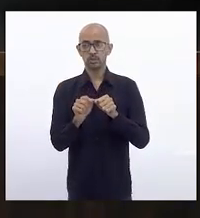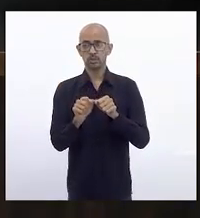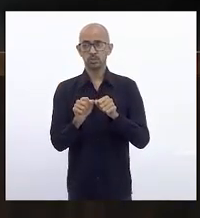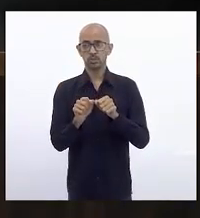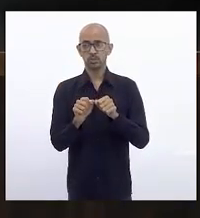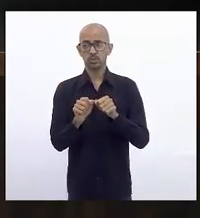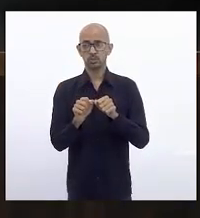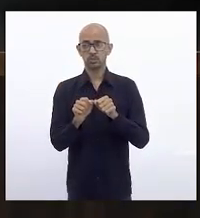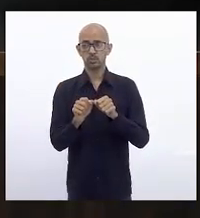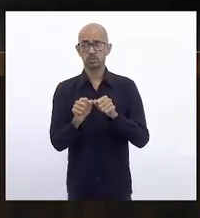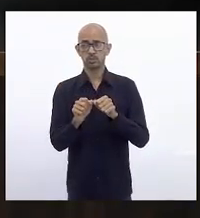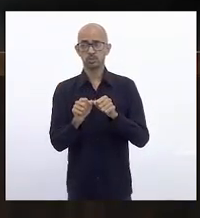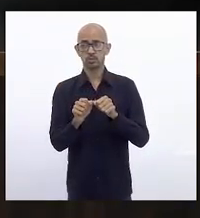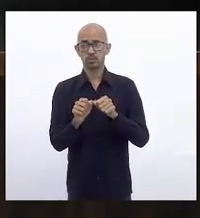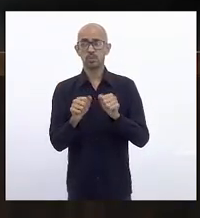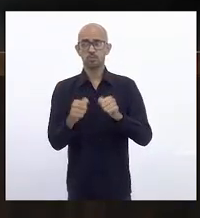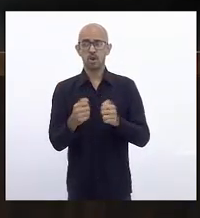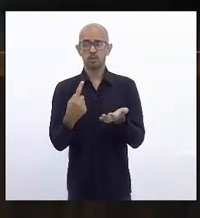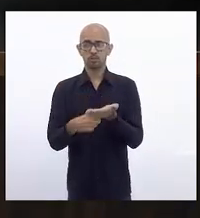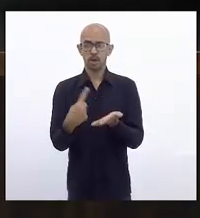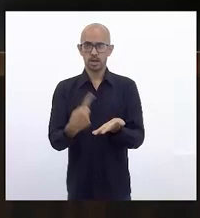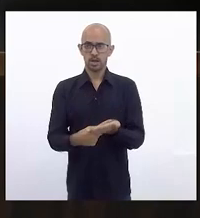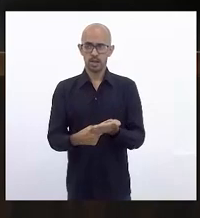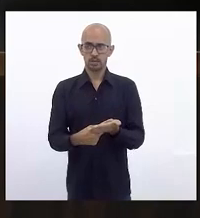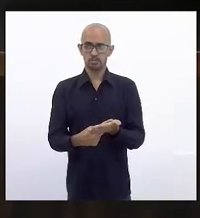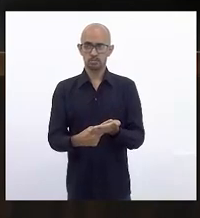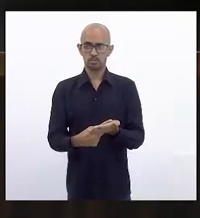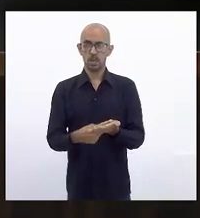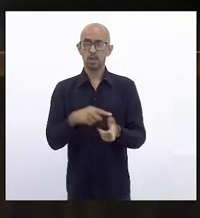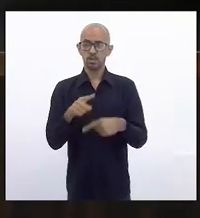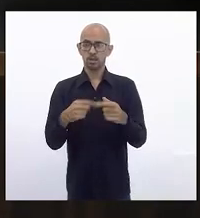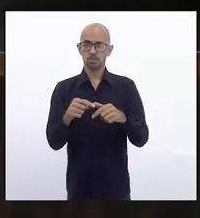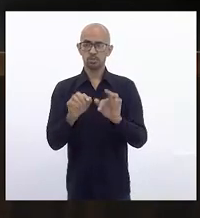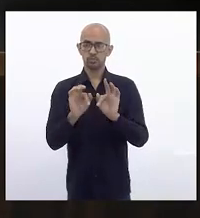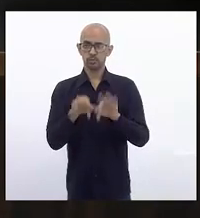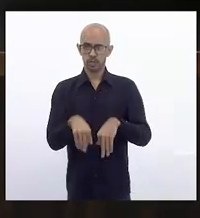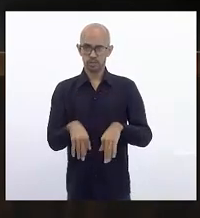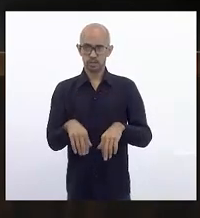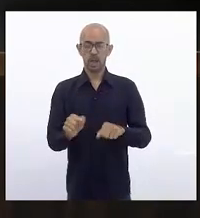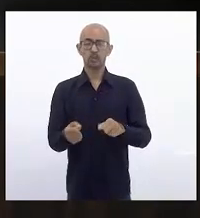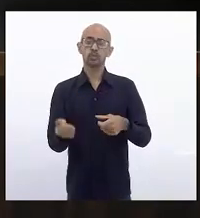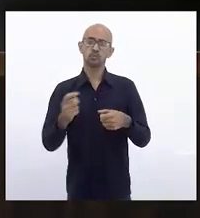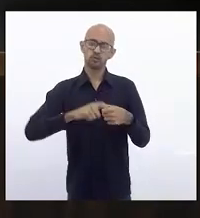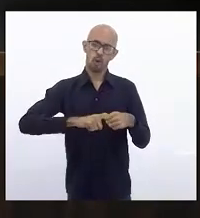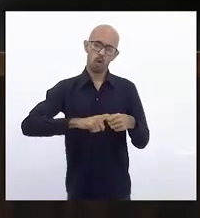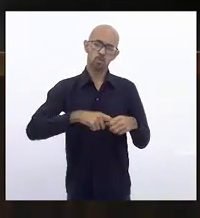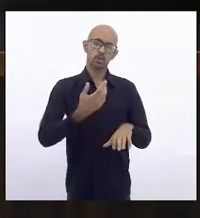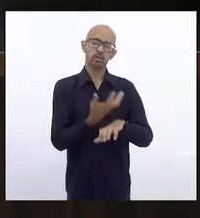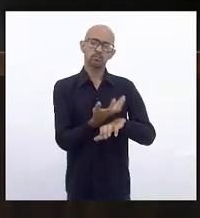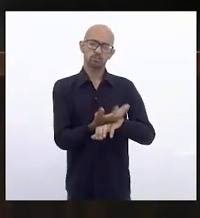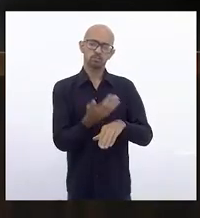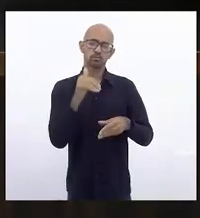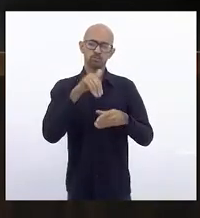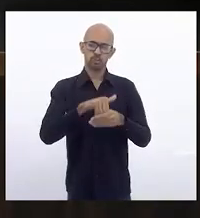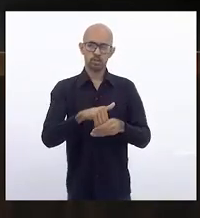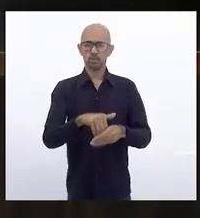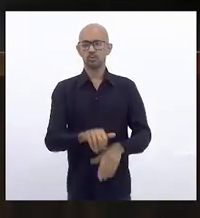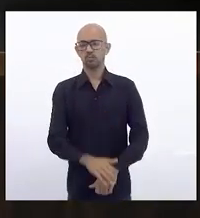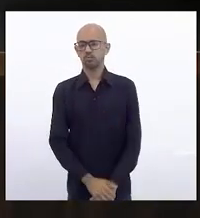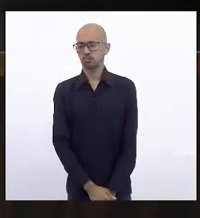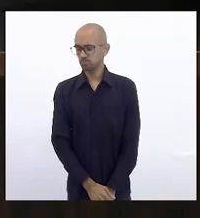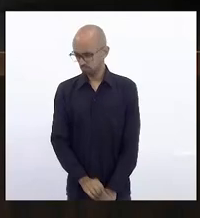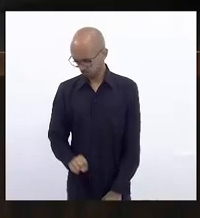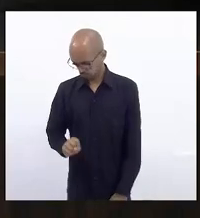realizá-las e já podem marcar. Uma vez concluídas as audiências, eu trago o projeto para a pauta. Para a pauta. Faremos sim,